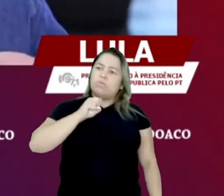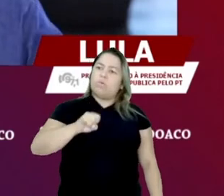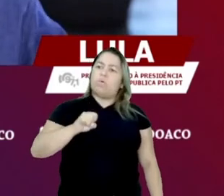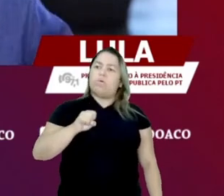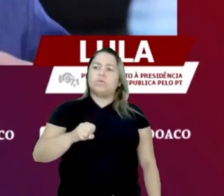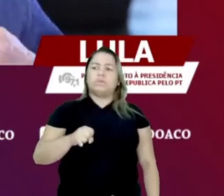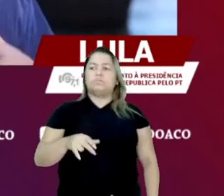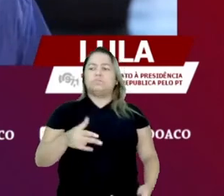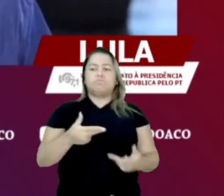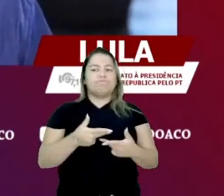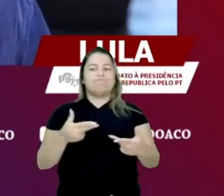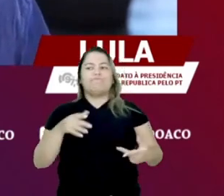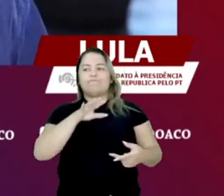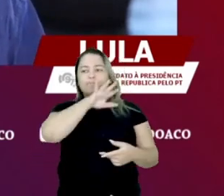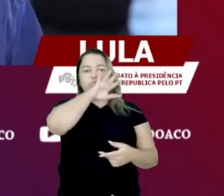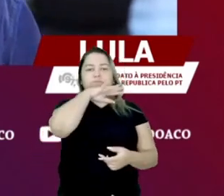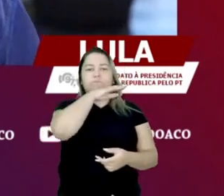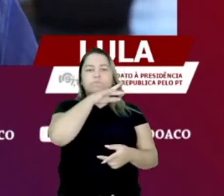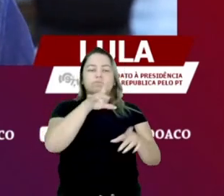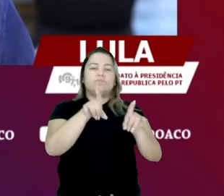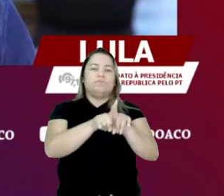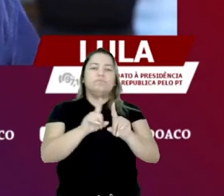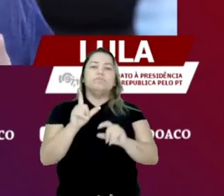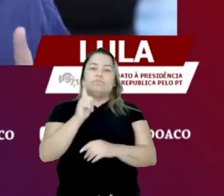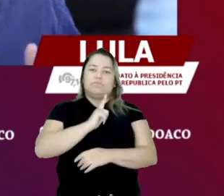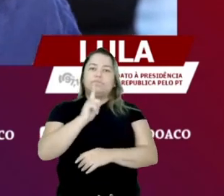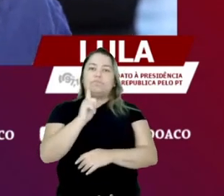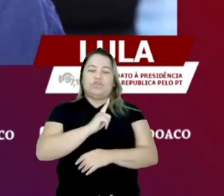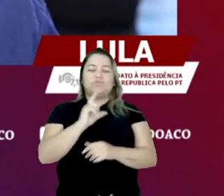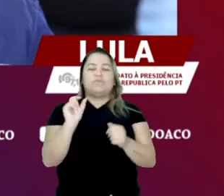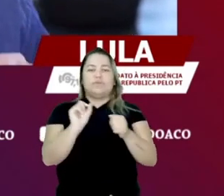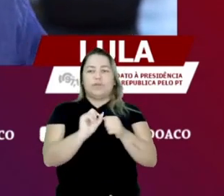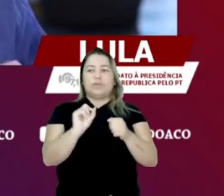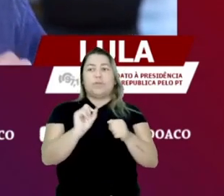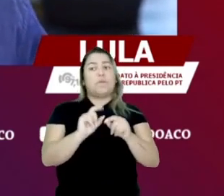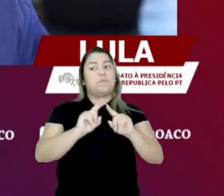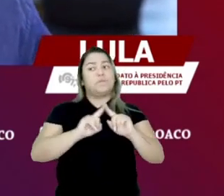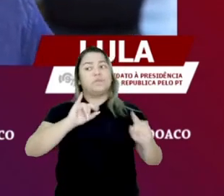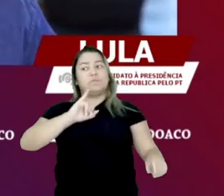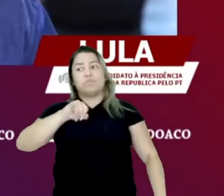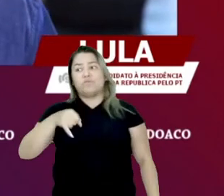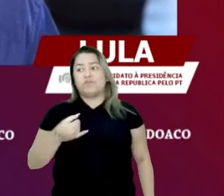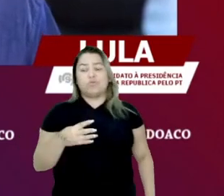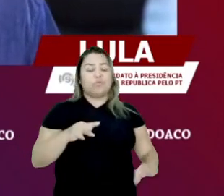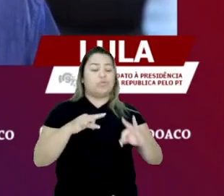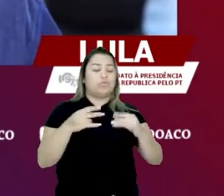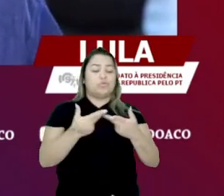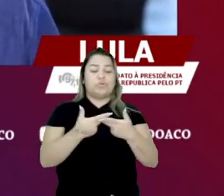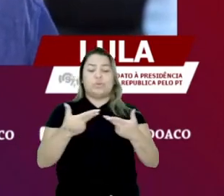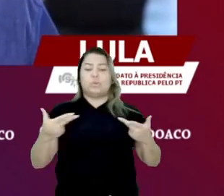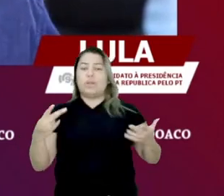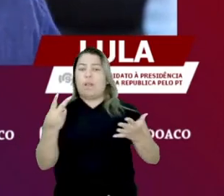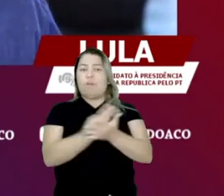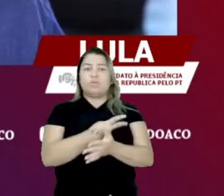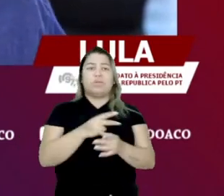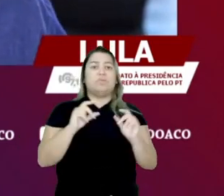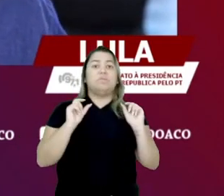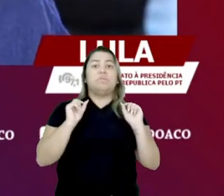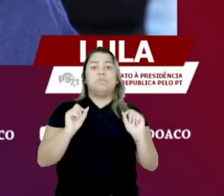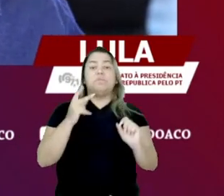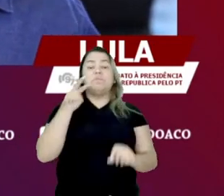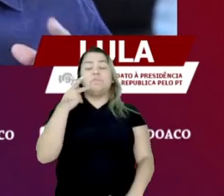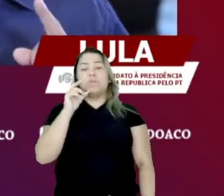Ele quer jogar a culpa nos governadores e veja o que, que vai acontecer. Você que é um radialista de uma cidade média, você vai ver o